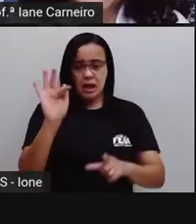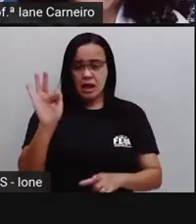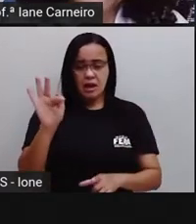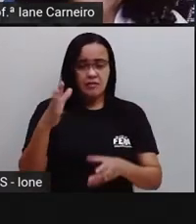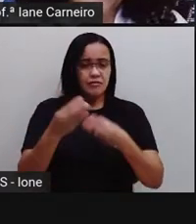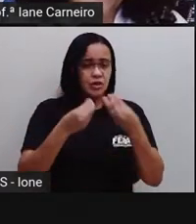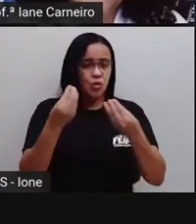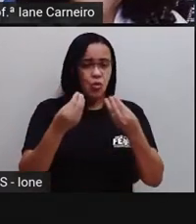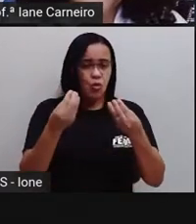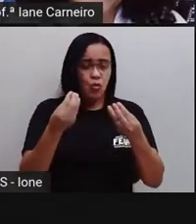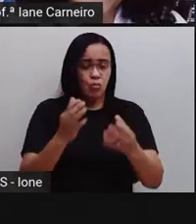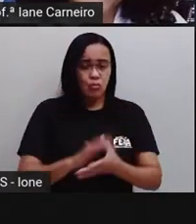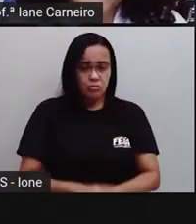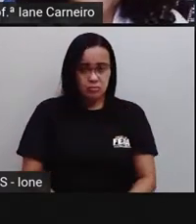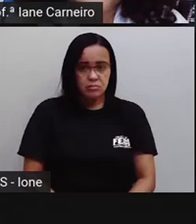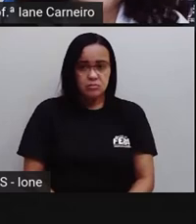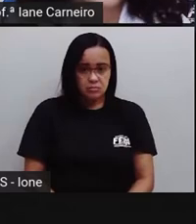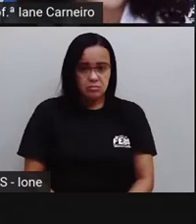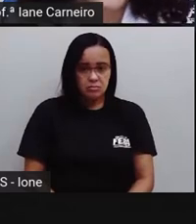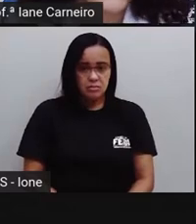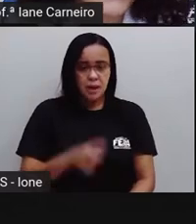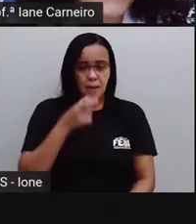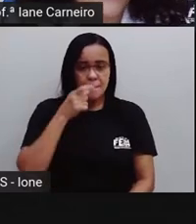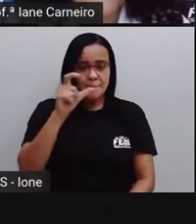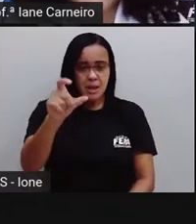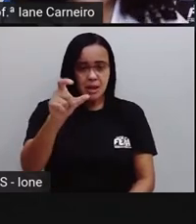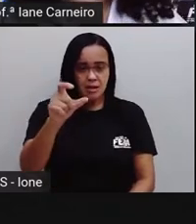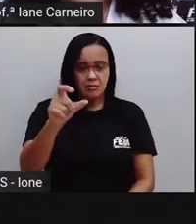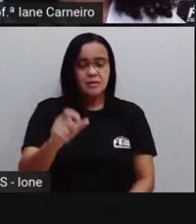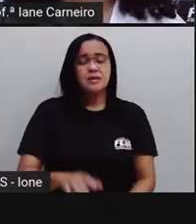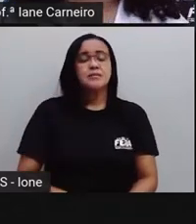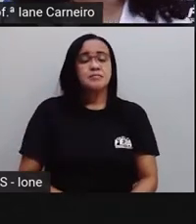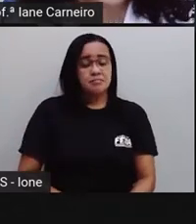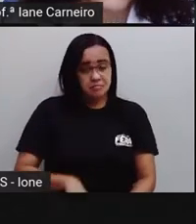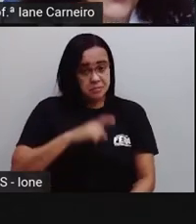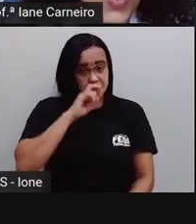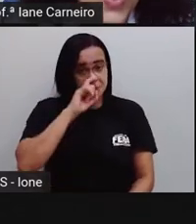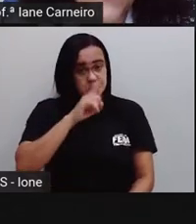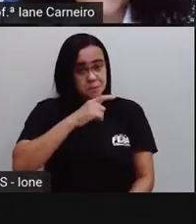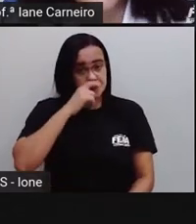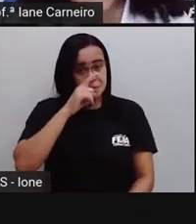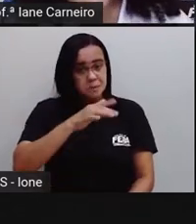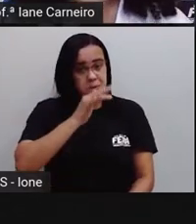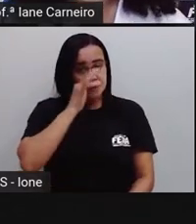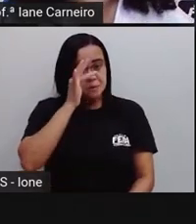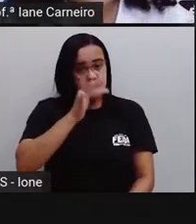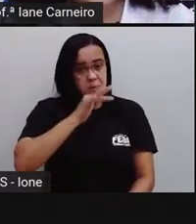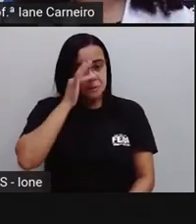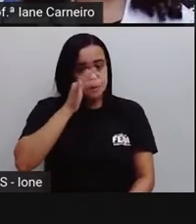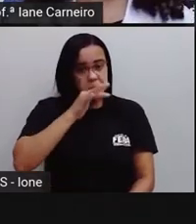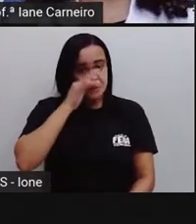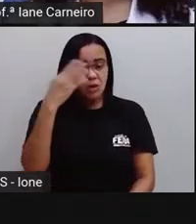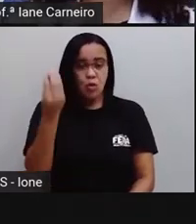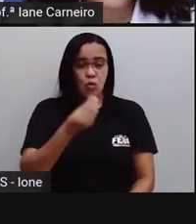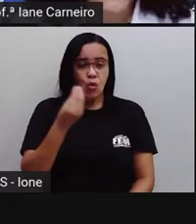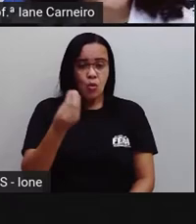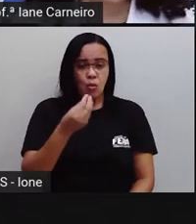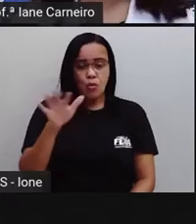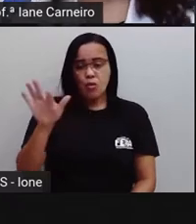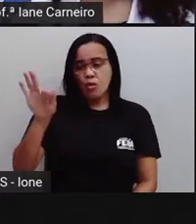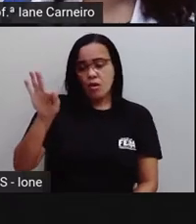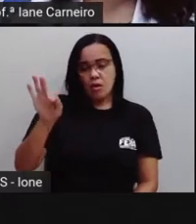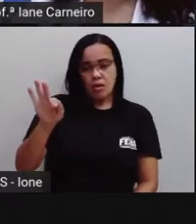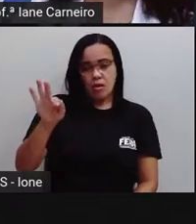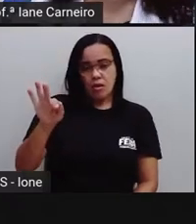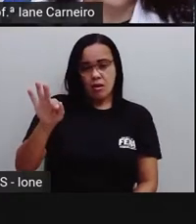tem a palavra flor né como é que os ele flor né já sabe começa com a